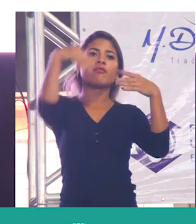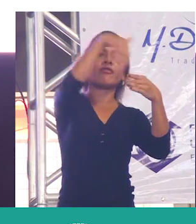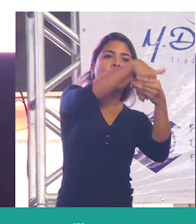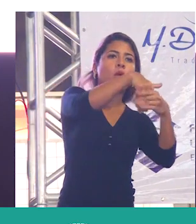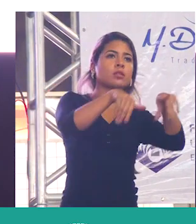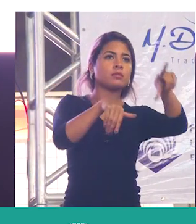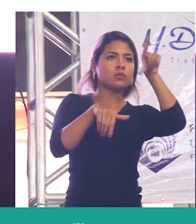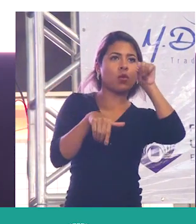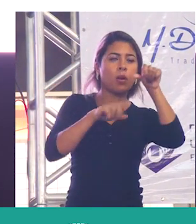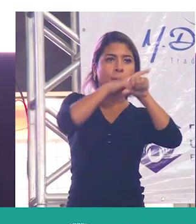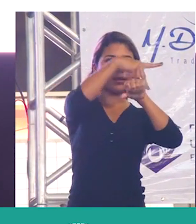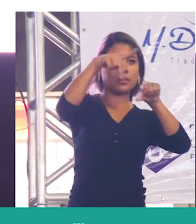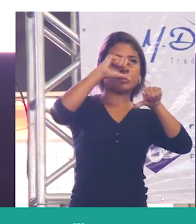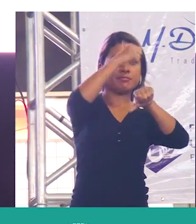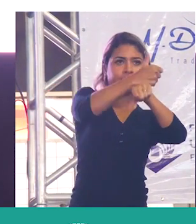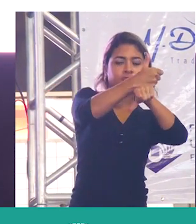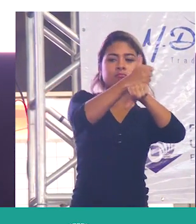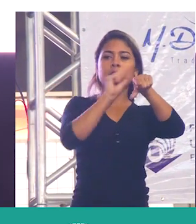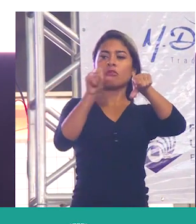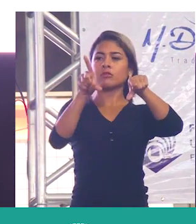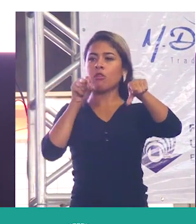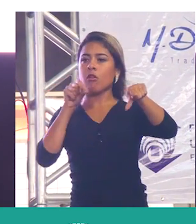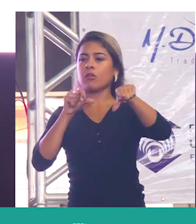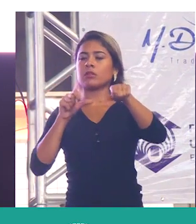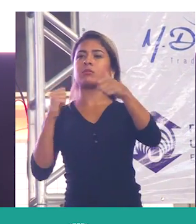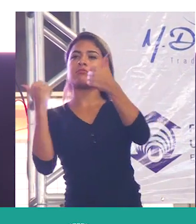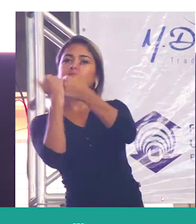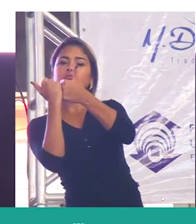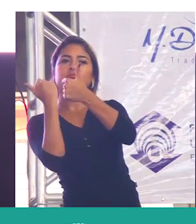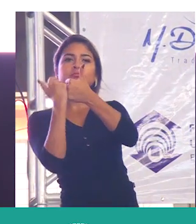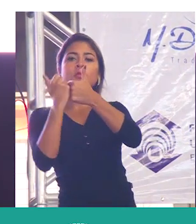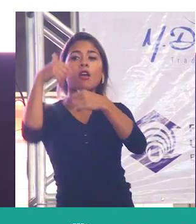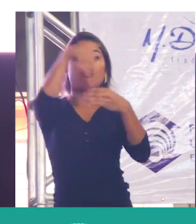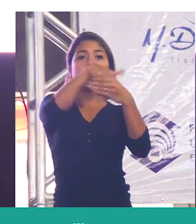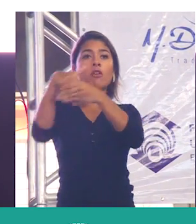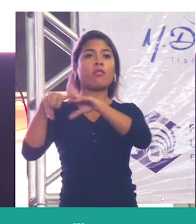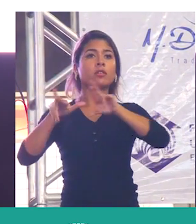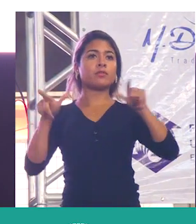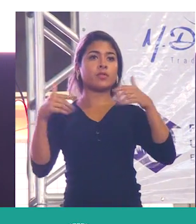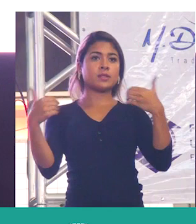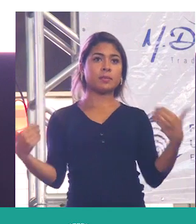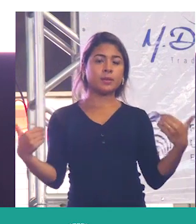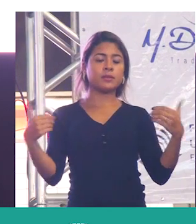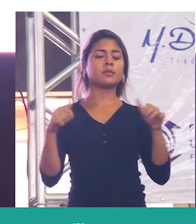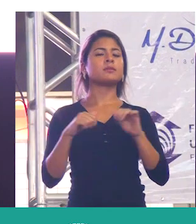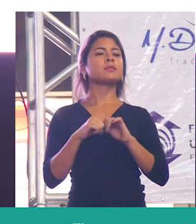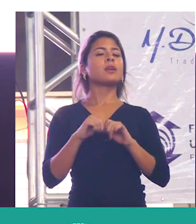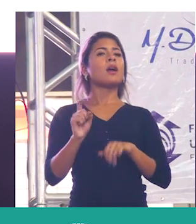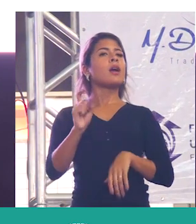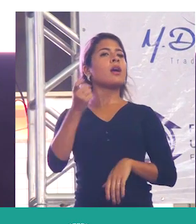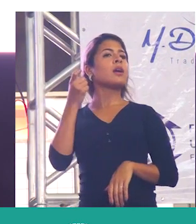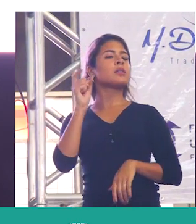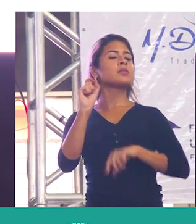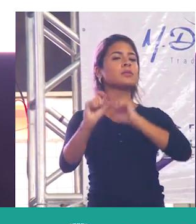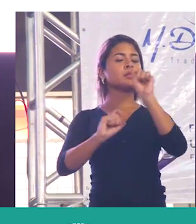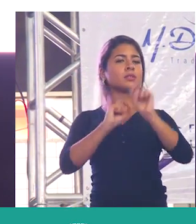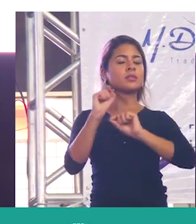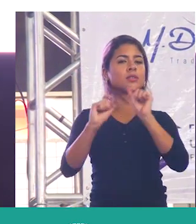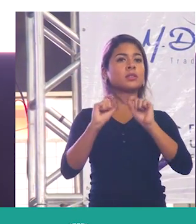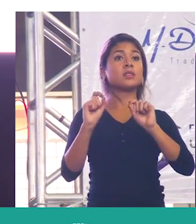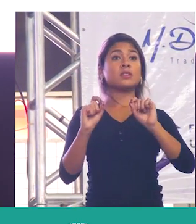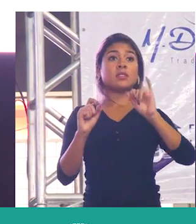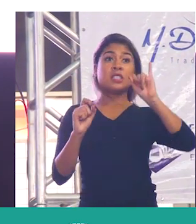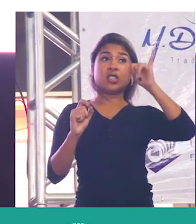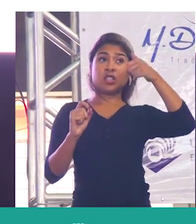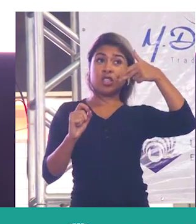o vice-presidente do Jânio, que não era candidato na chapa do Jânio,